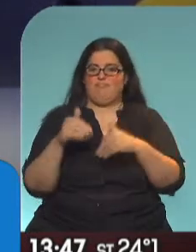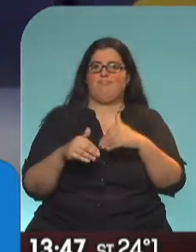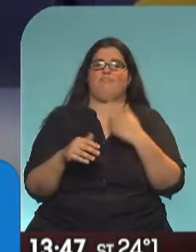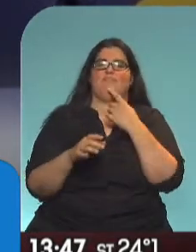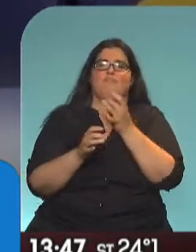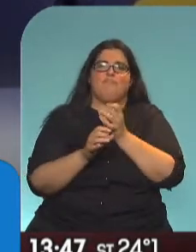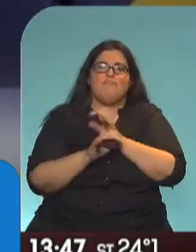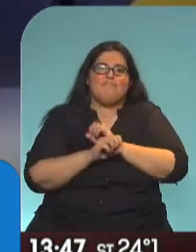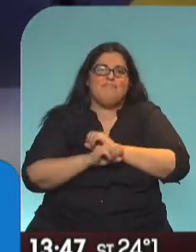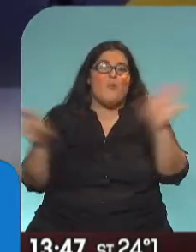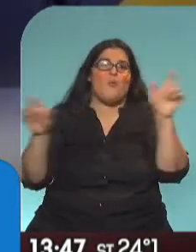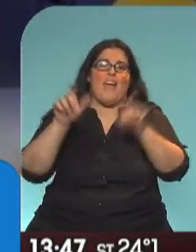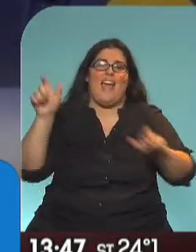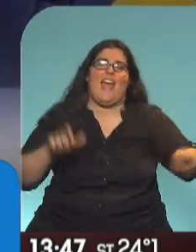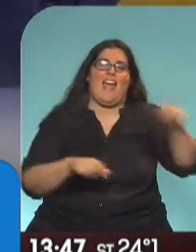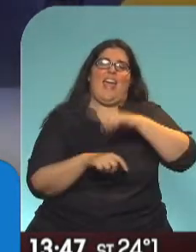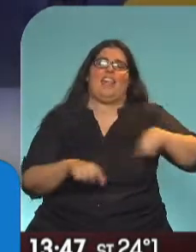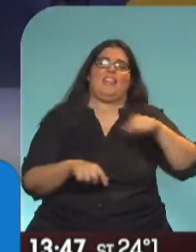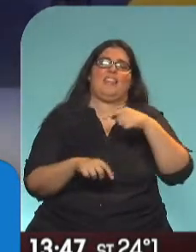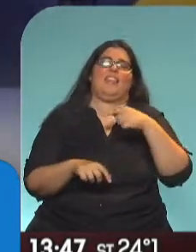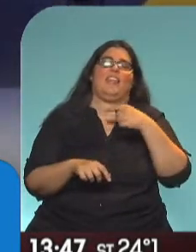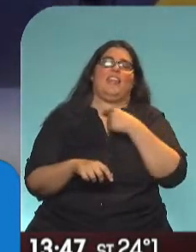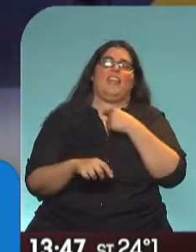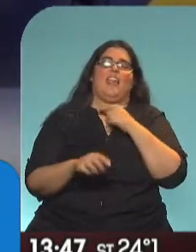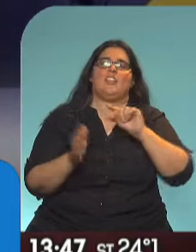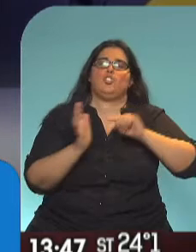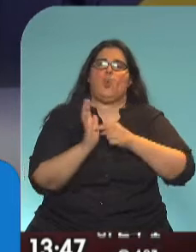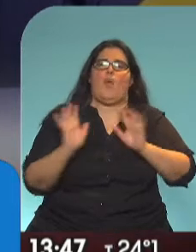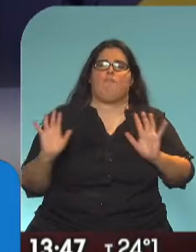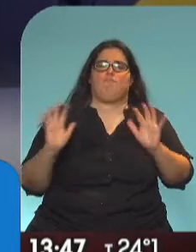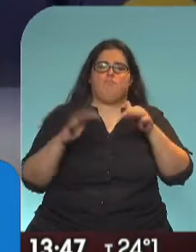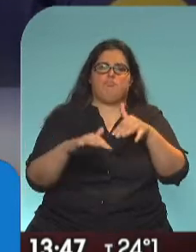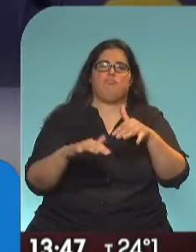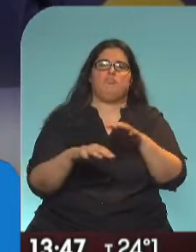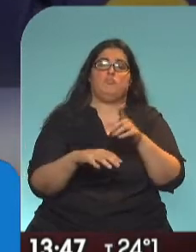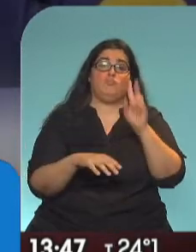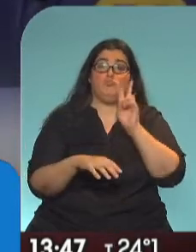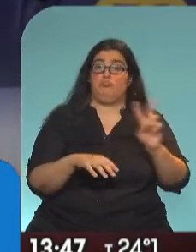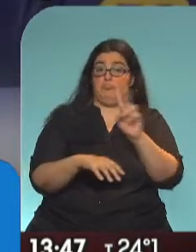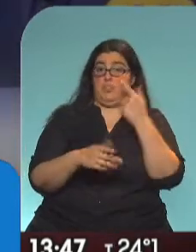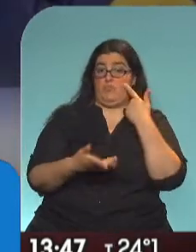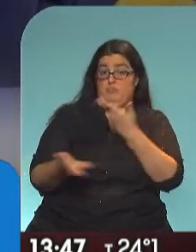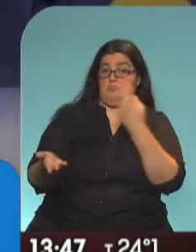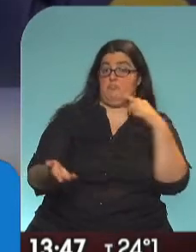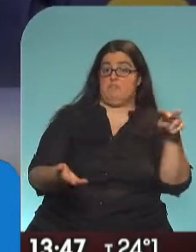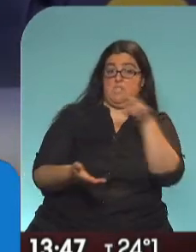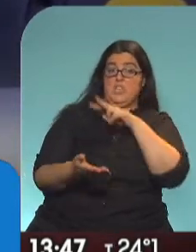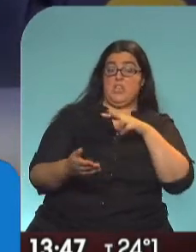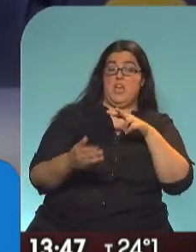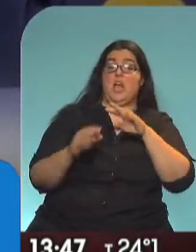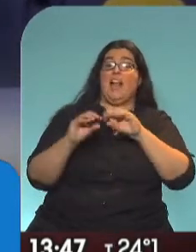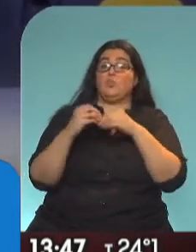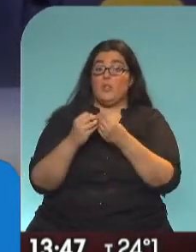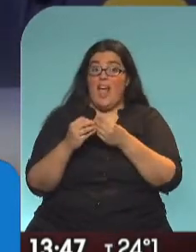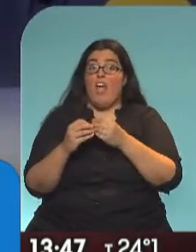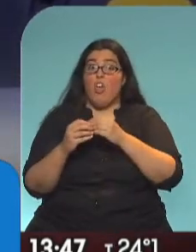muita gente, tomar toda a cidade. Vejam vocês, se os resultados se confirmarem, como